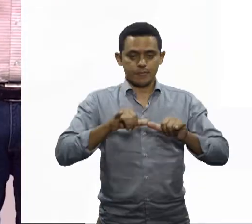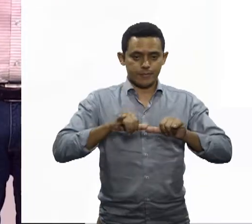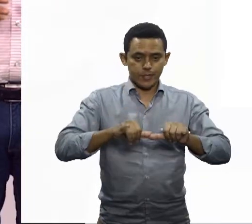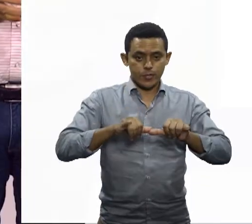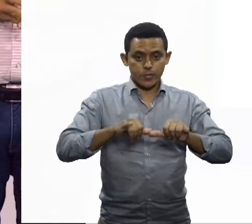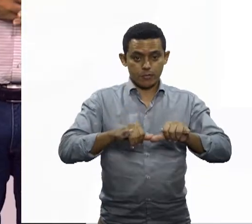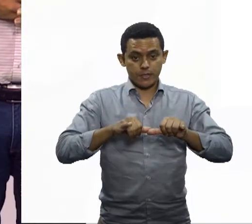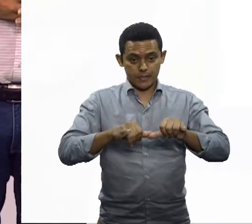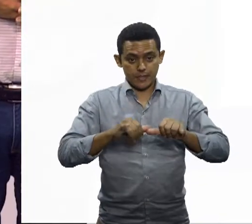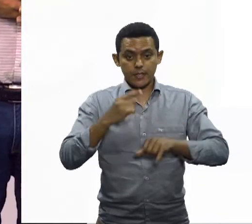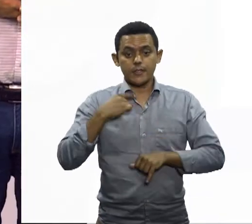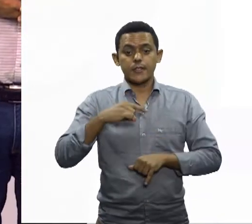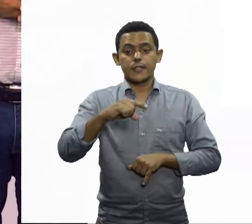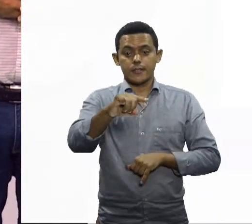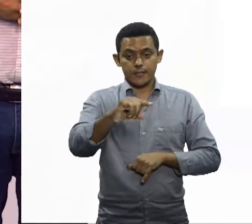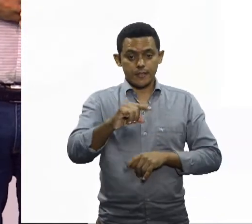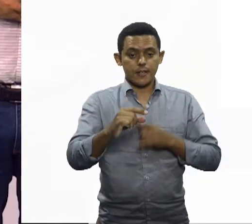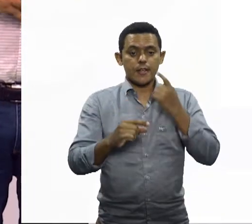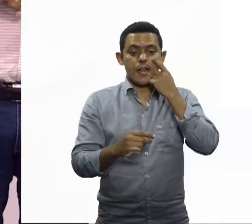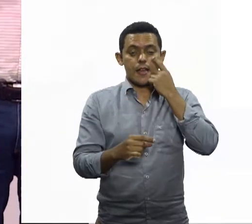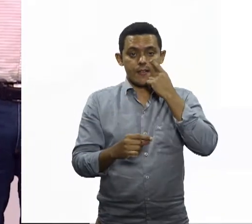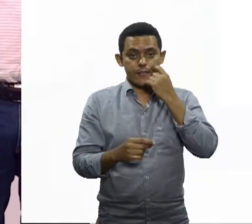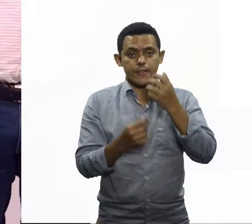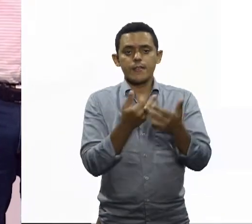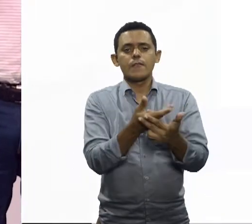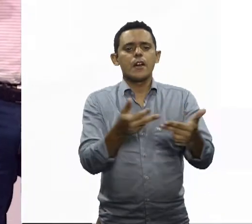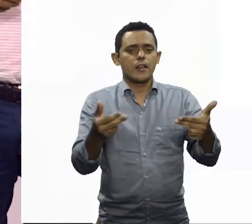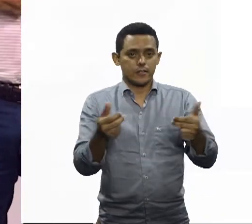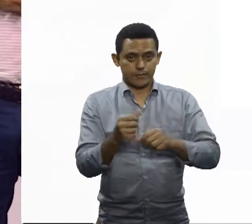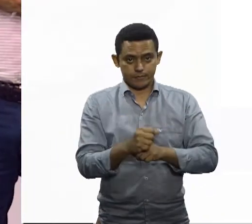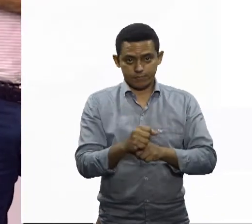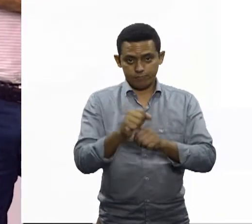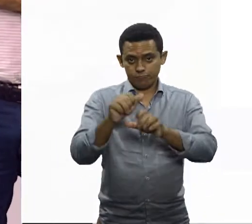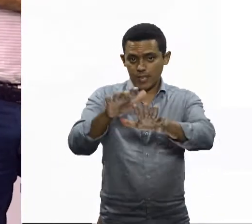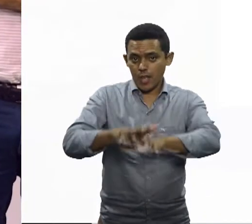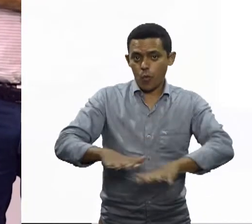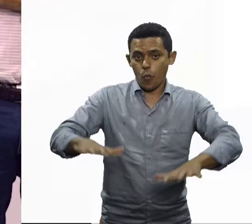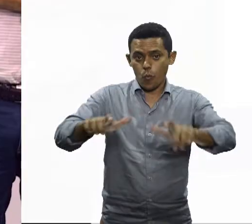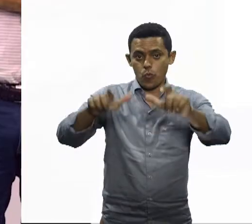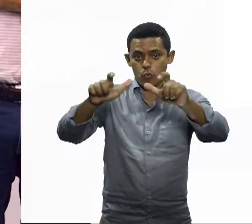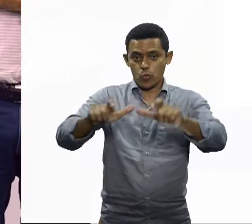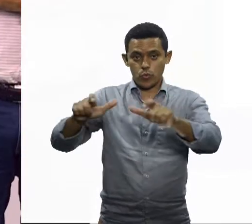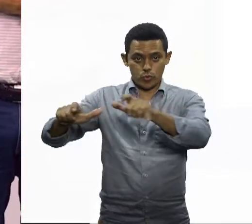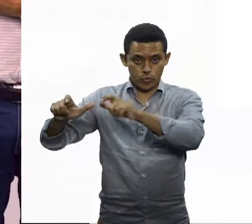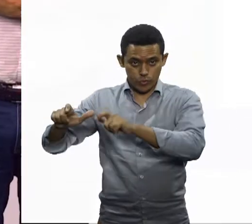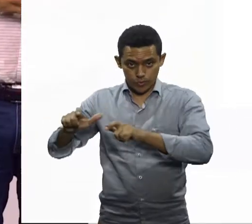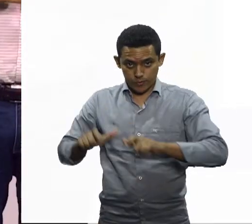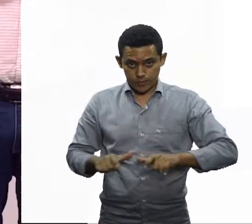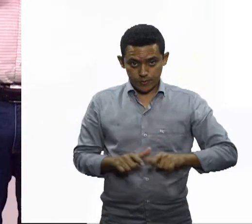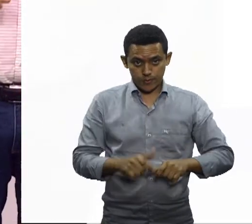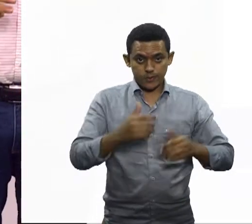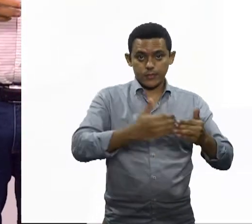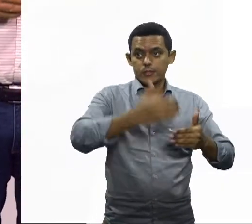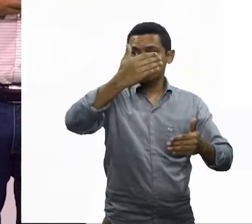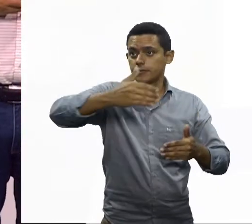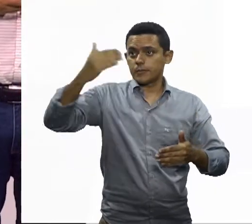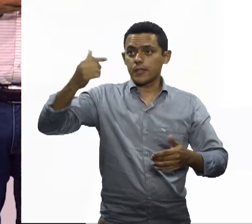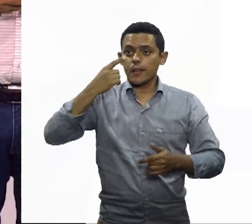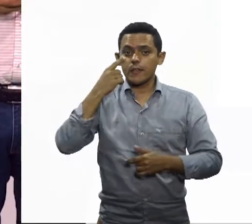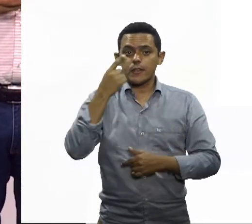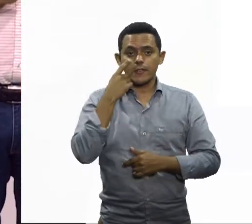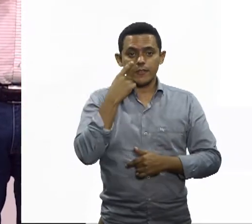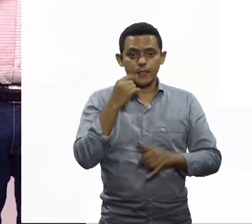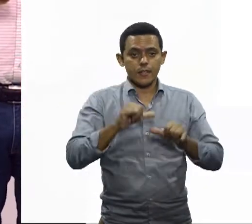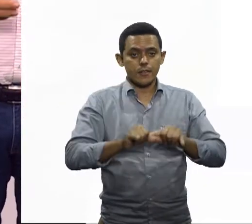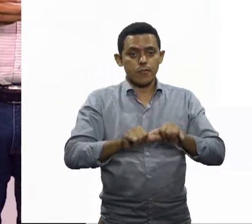com vários tipos de medidas. Então, nós temos lá a área onde está localizado todas as prateleiras. Você vê os produtos que estão